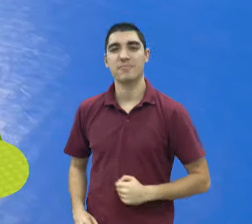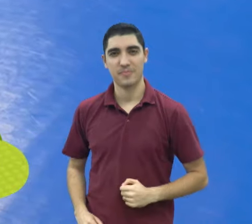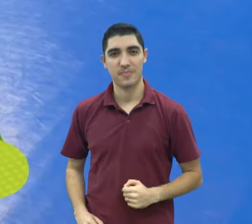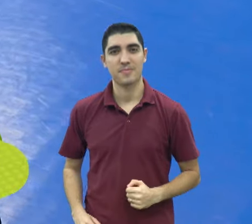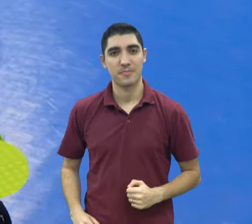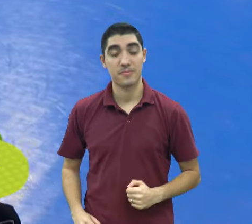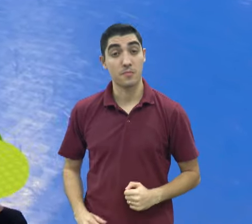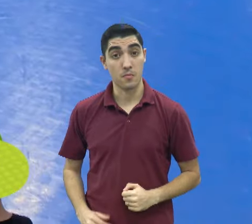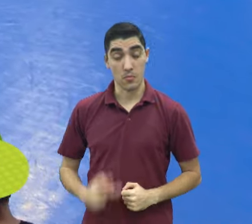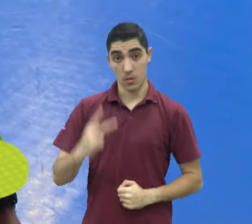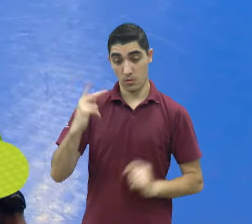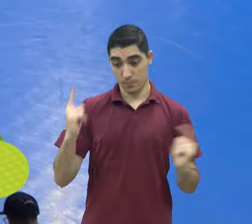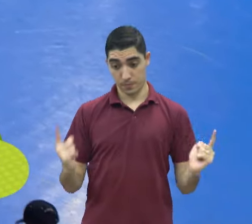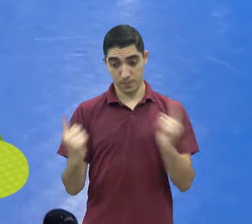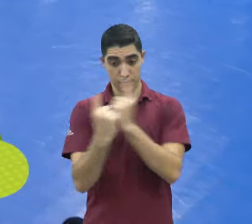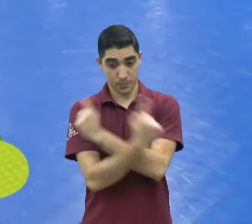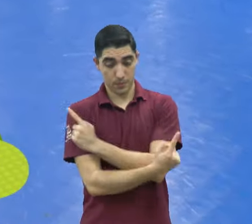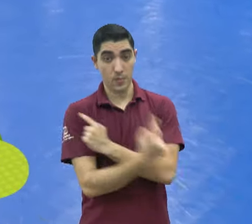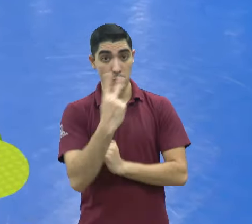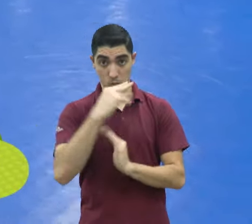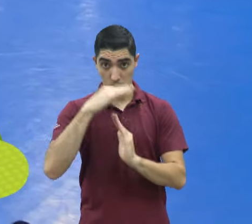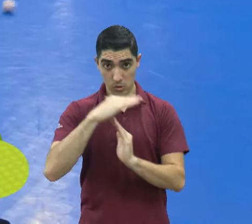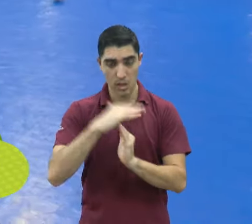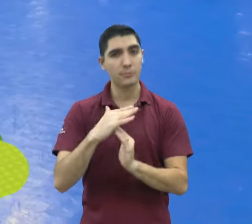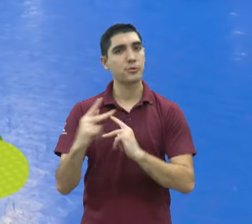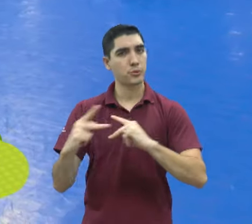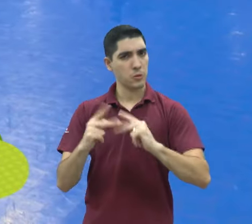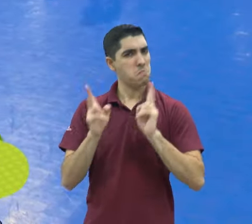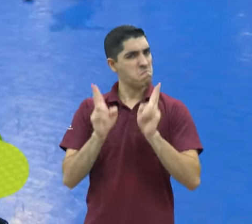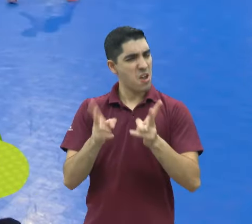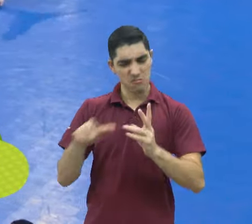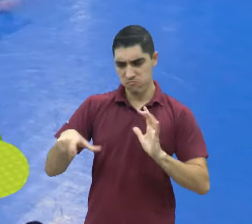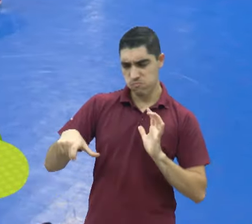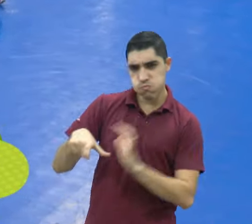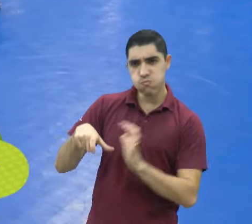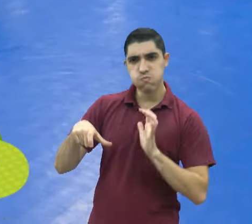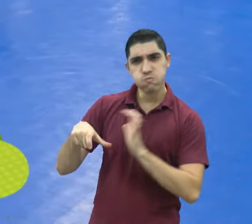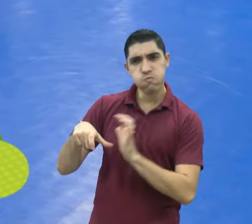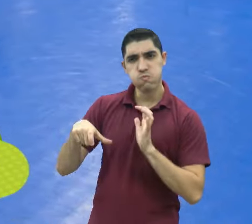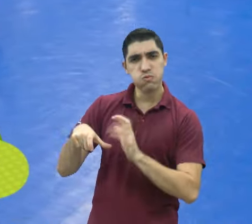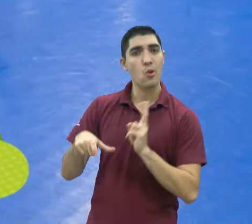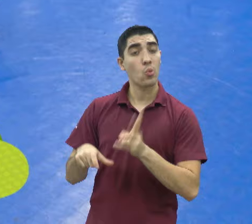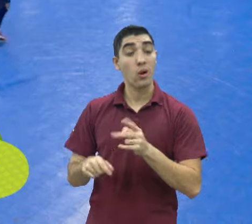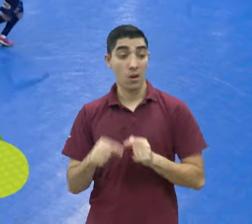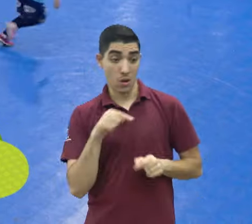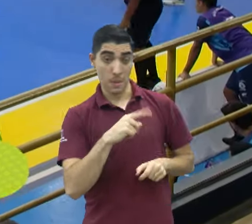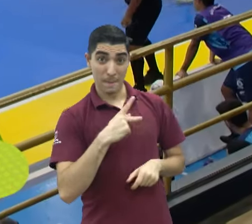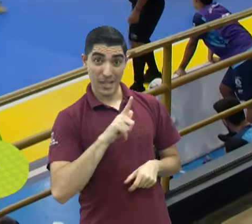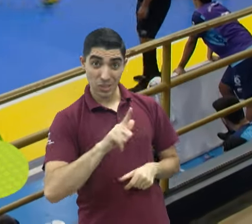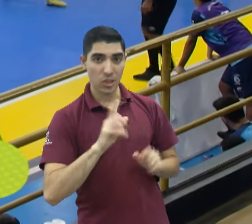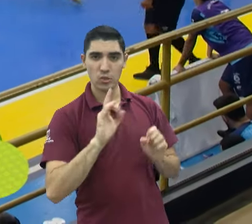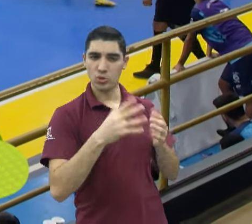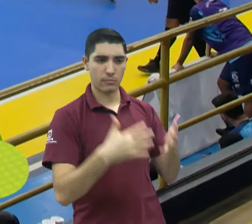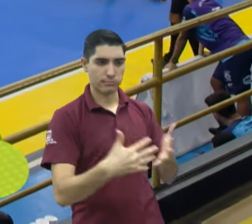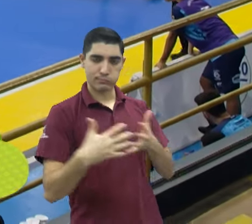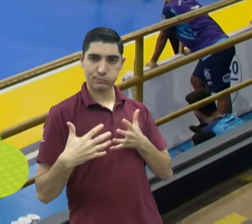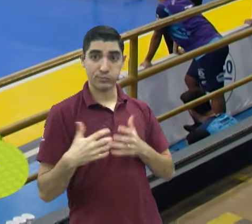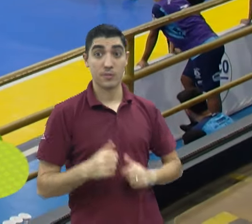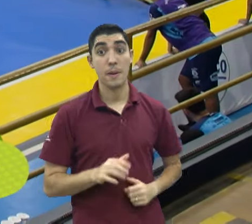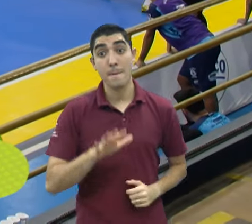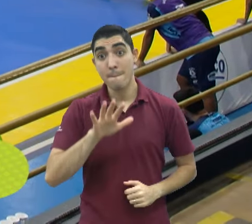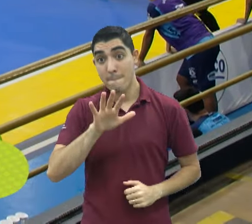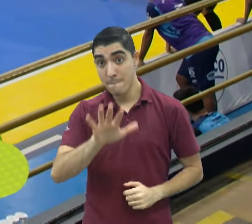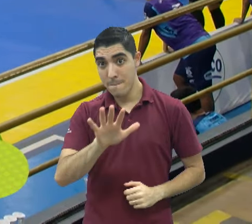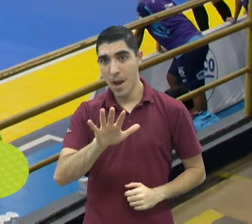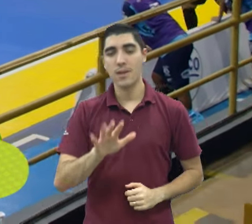No segundo tempo, o jogo continuou o mesmo, com o São José atacando e o Praia Grande todo atrás. Mas, diferentemente